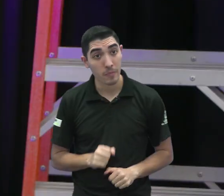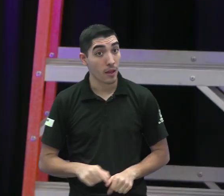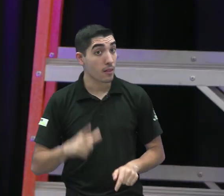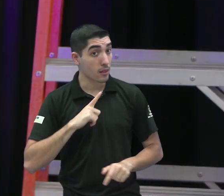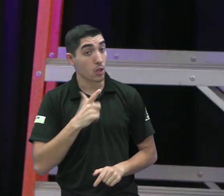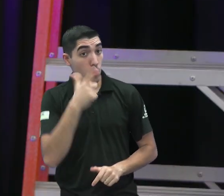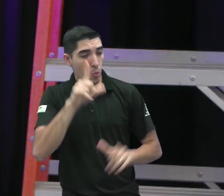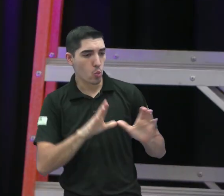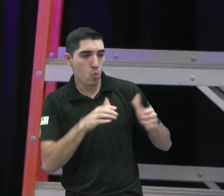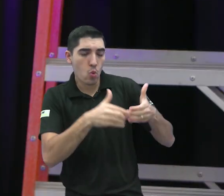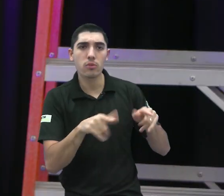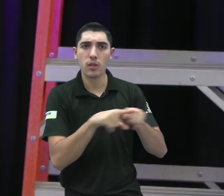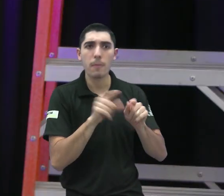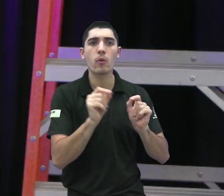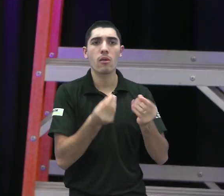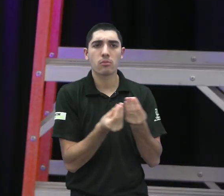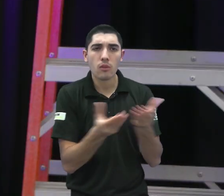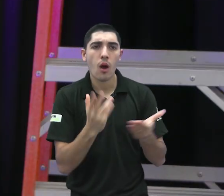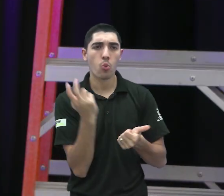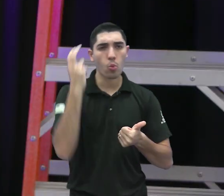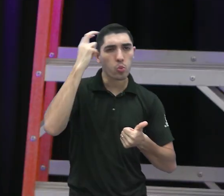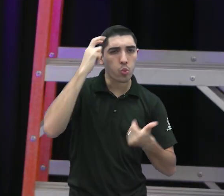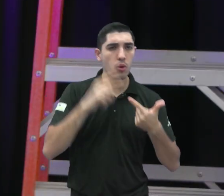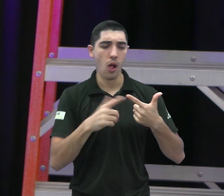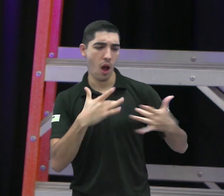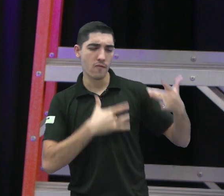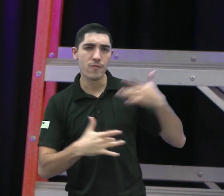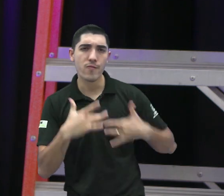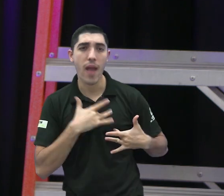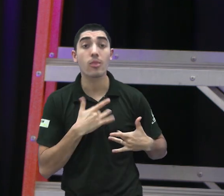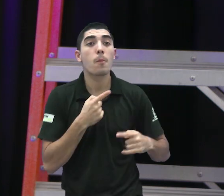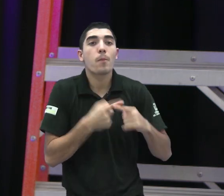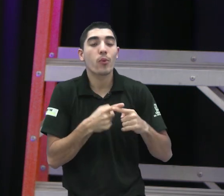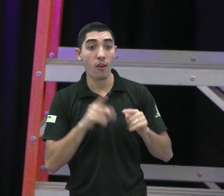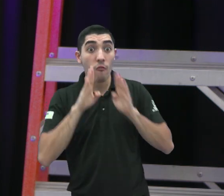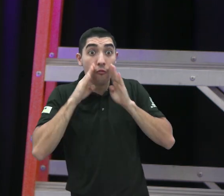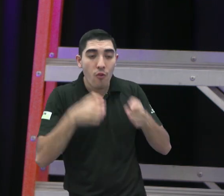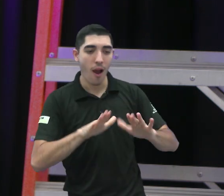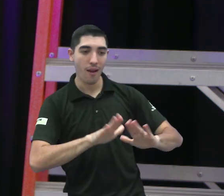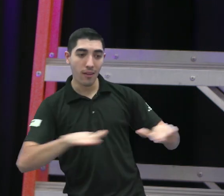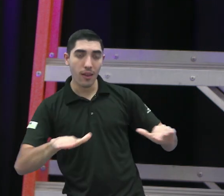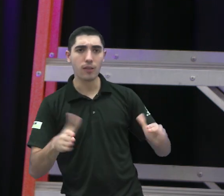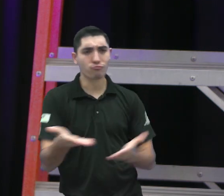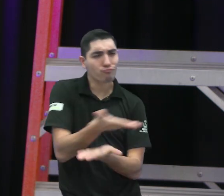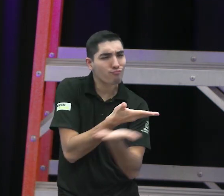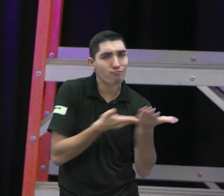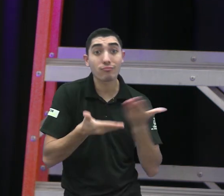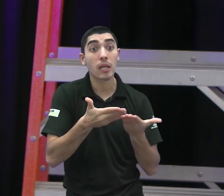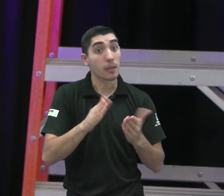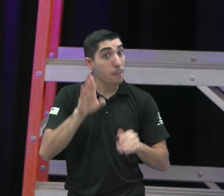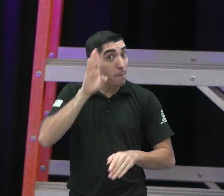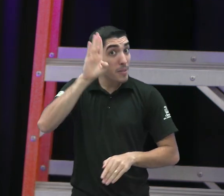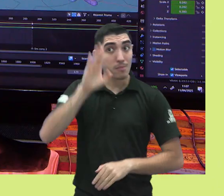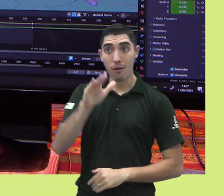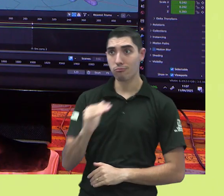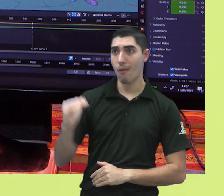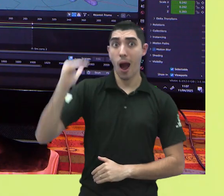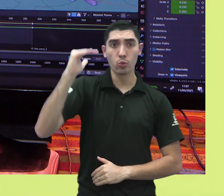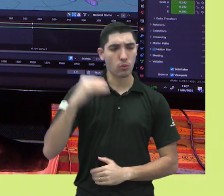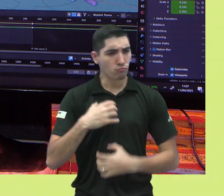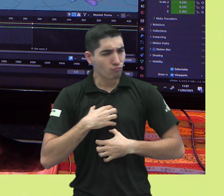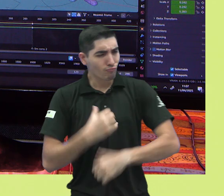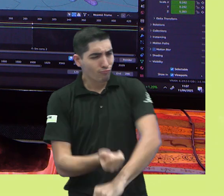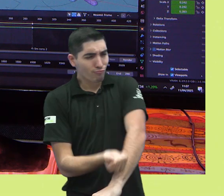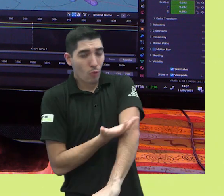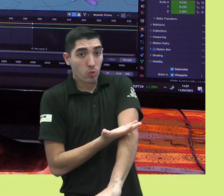une cultura, afeto e muita criatividade para encantar o público infantil e emocionar os adultos também, viu? A gente